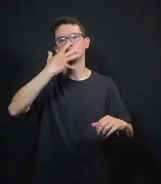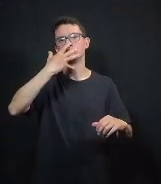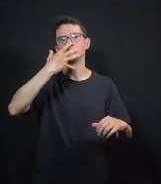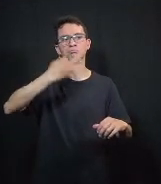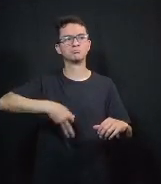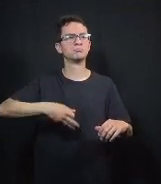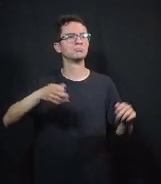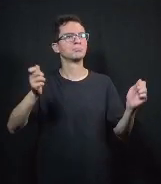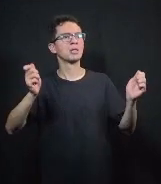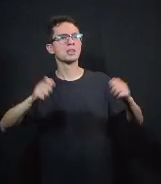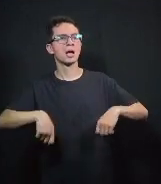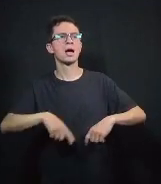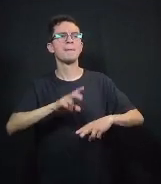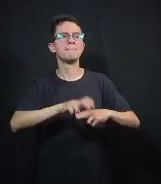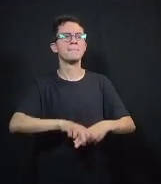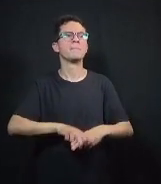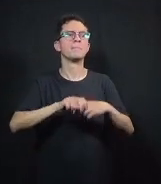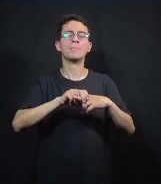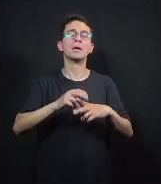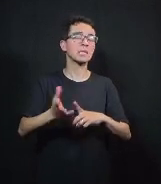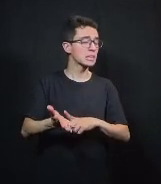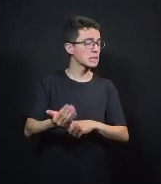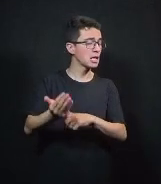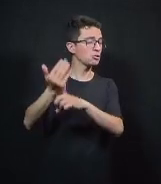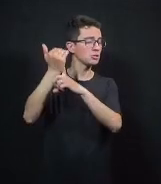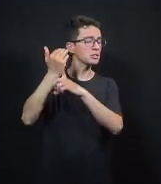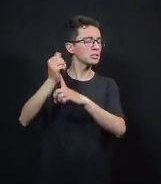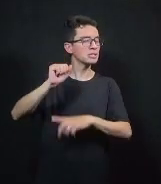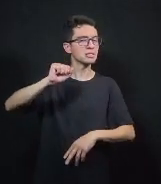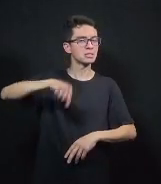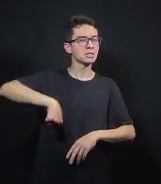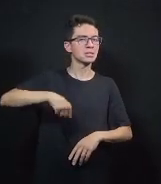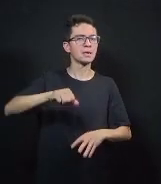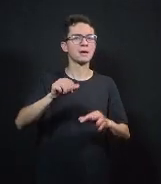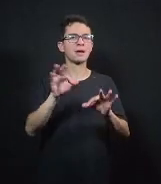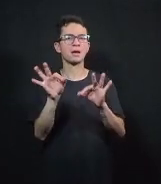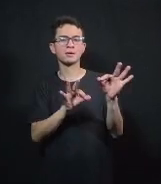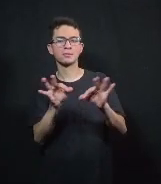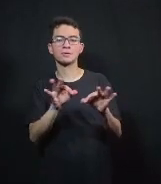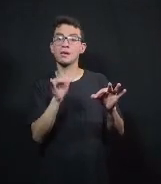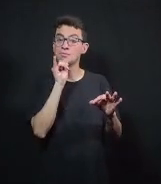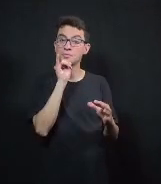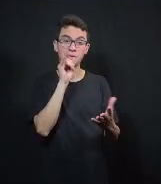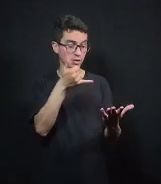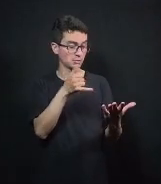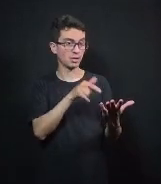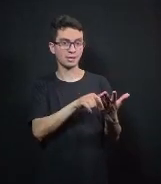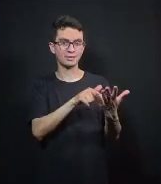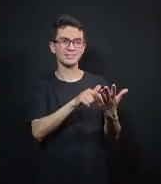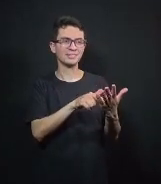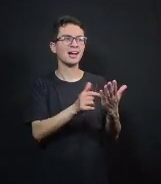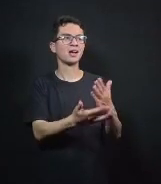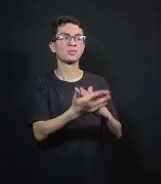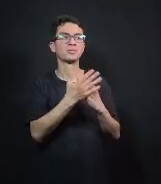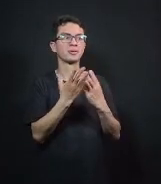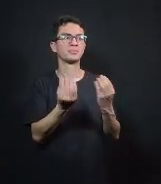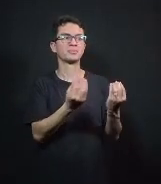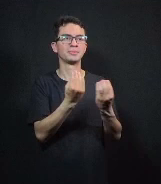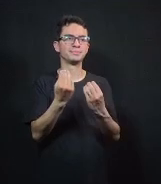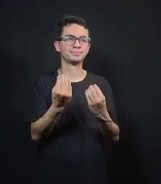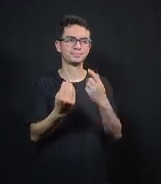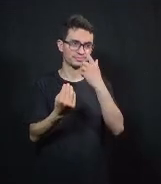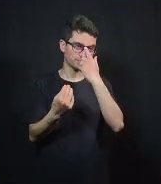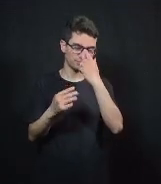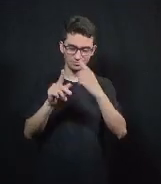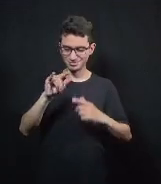possibilitada pela tecnologia e também pelas ferramentas, como o celular, enfim, como o Juliano trouxe? Então,